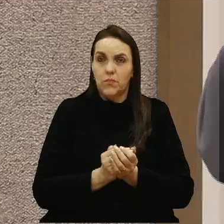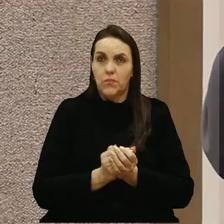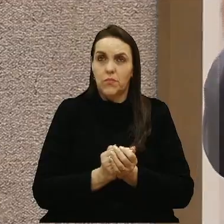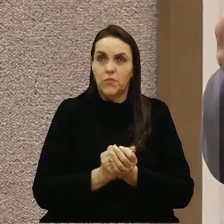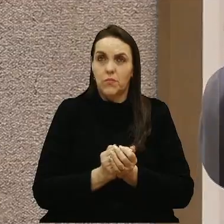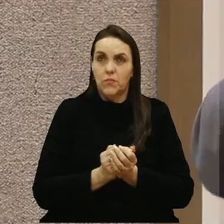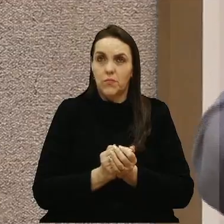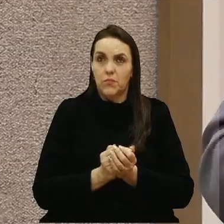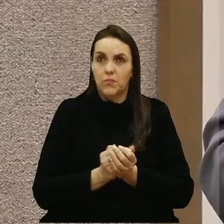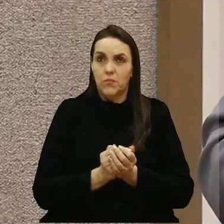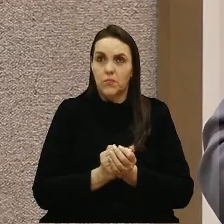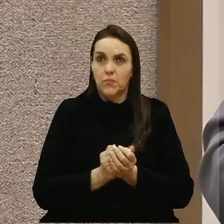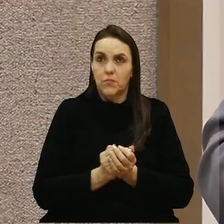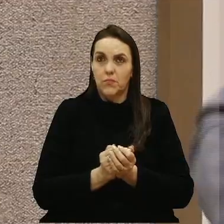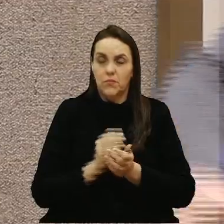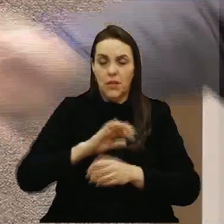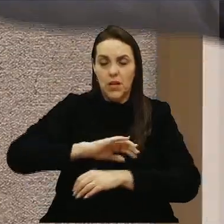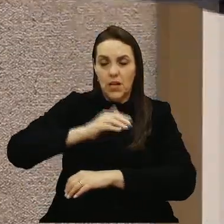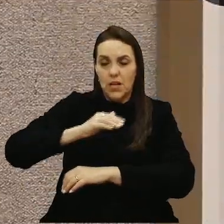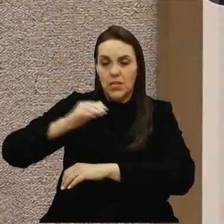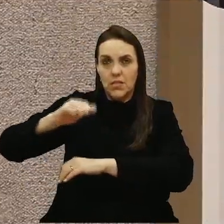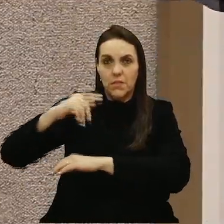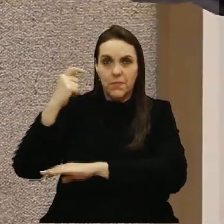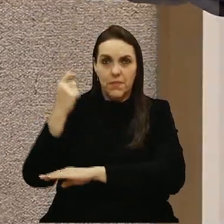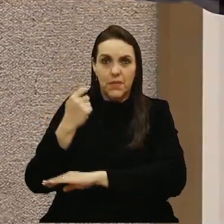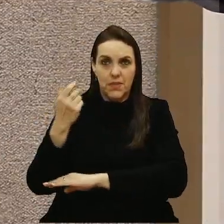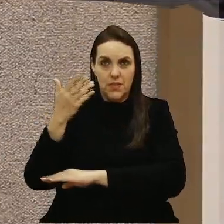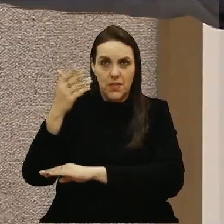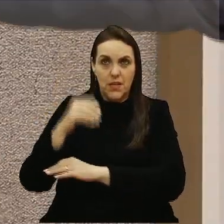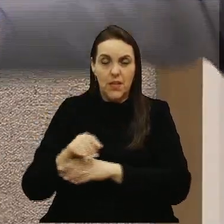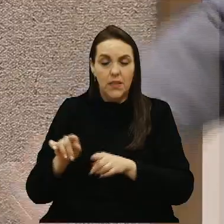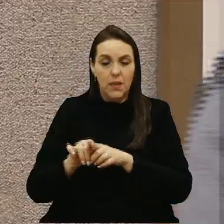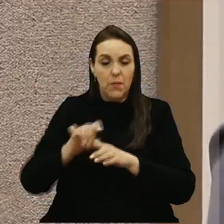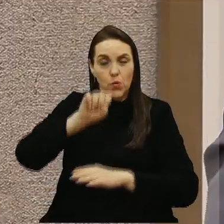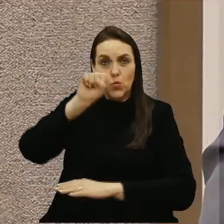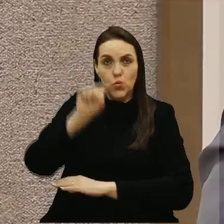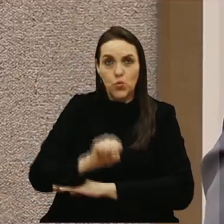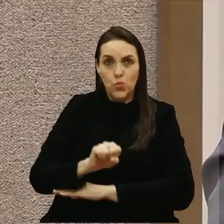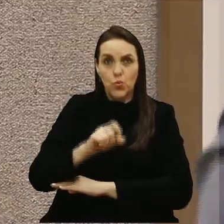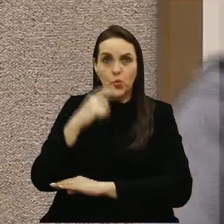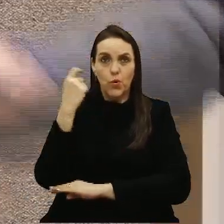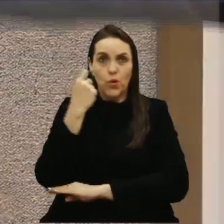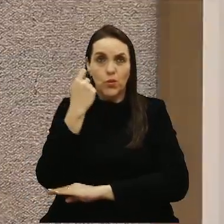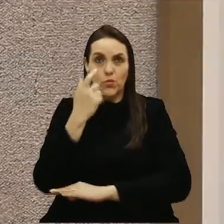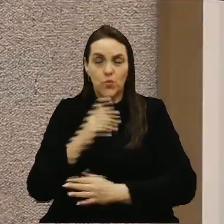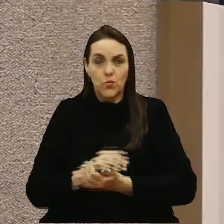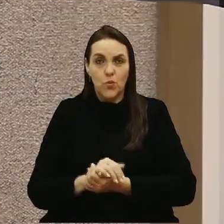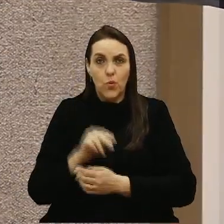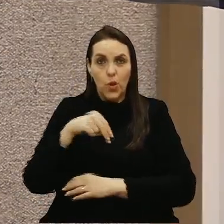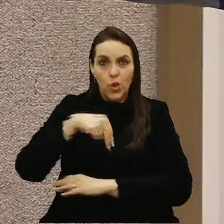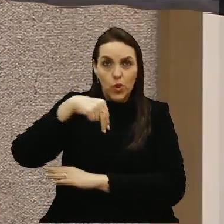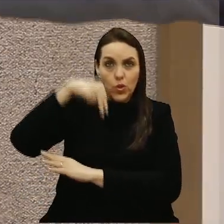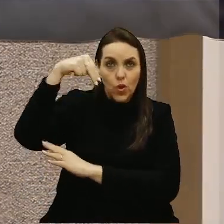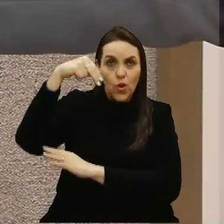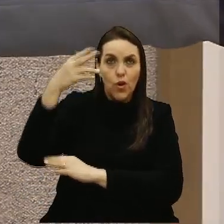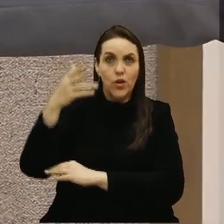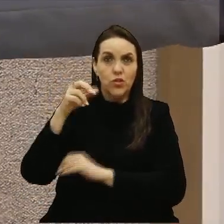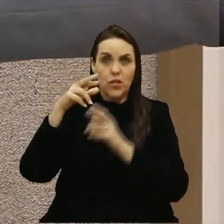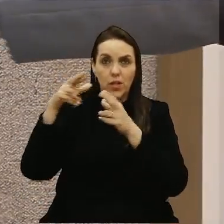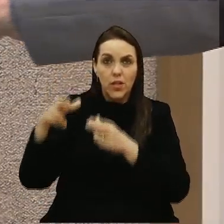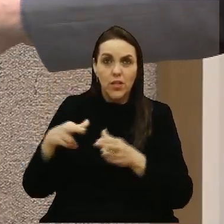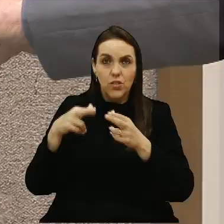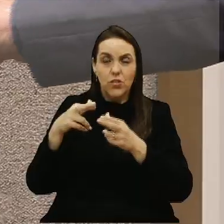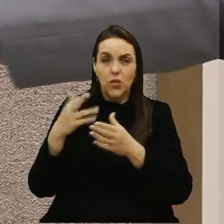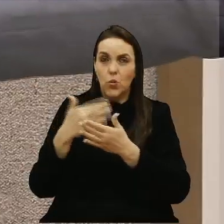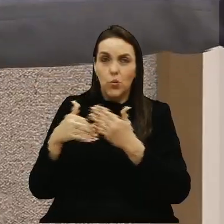com campos de cima da serra, com a região sul do Rio Grande do Sul, norte do Rio Grande do Sul, aquela região ali